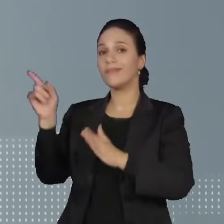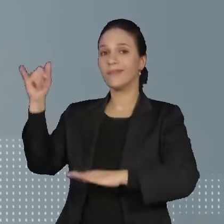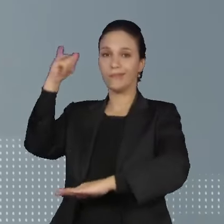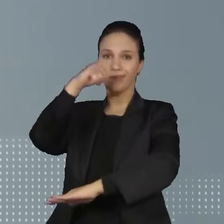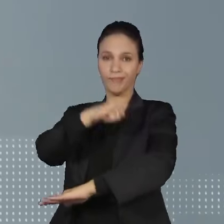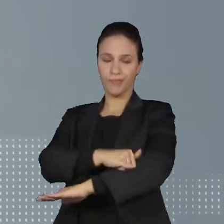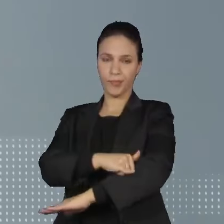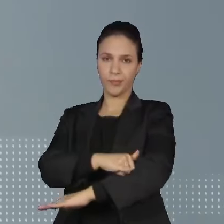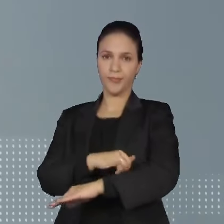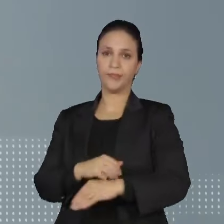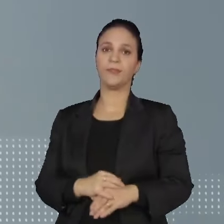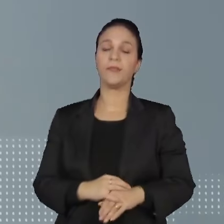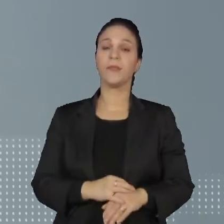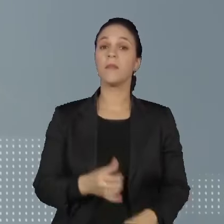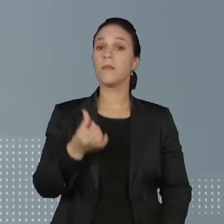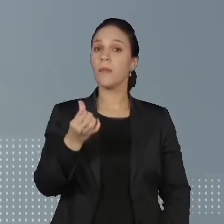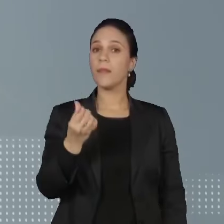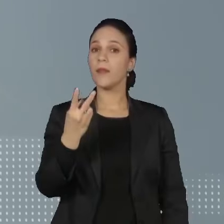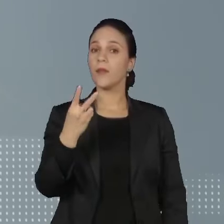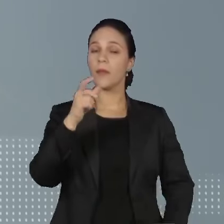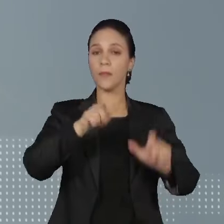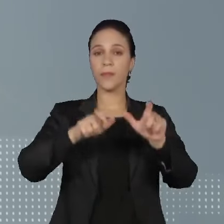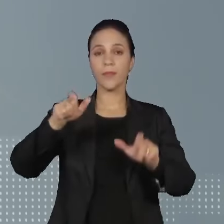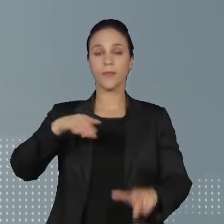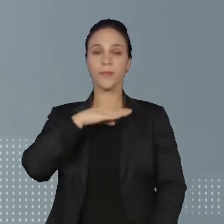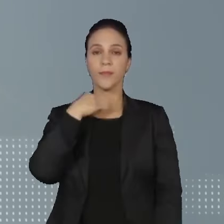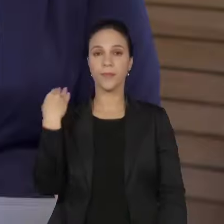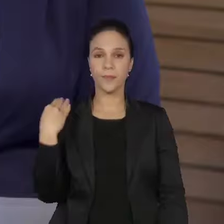acidente 62 pessoas morreram